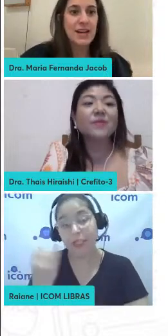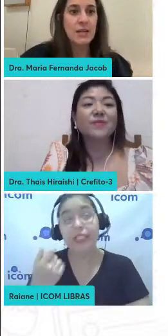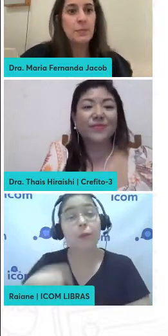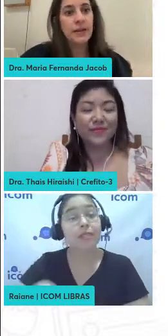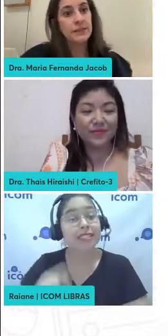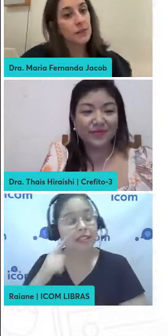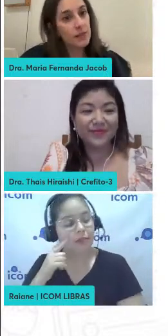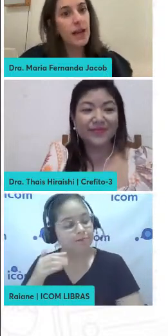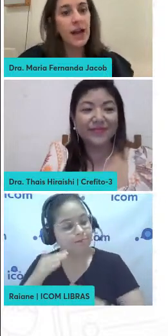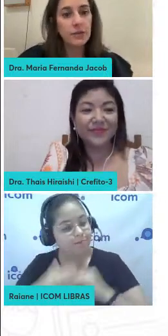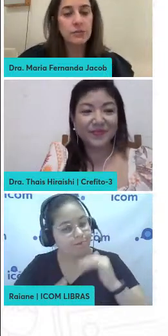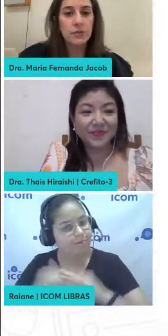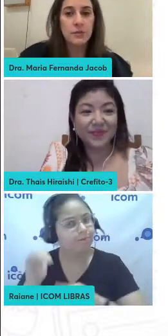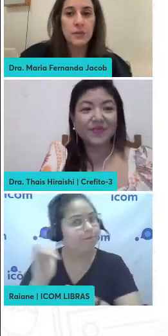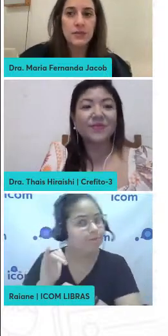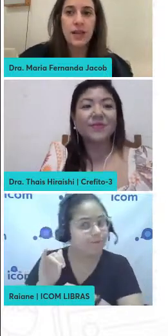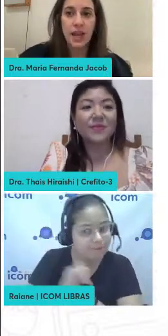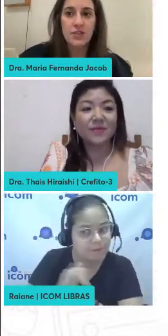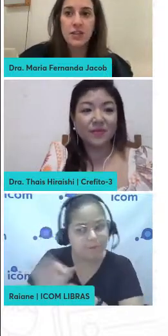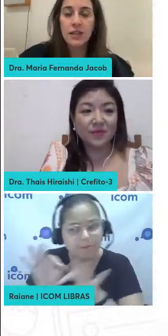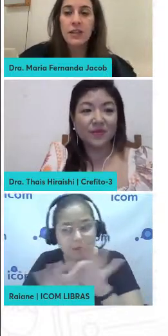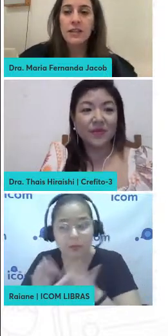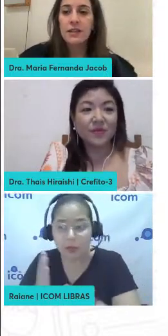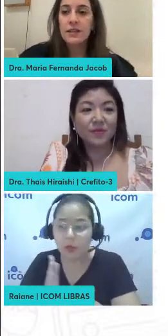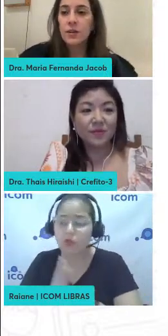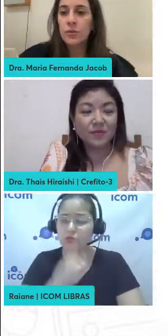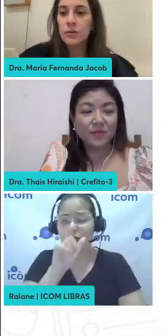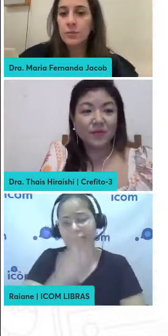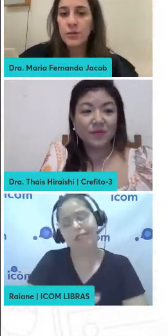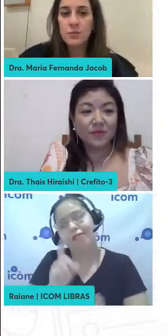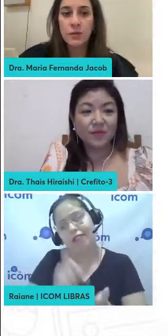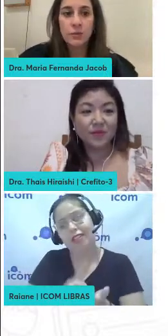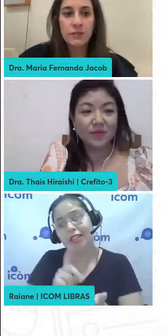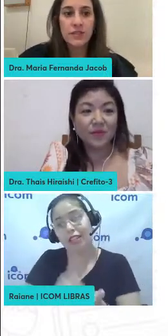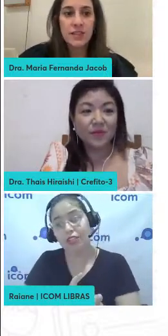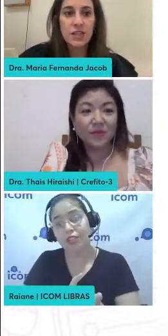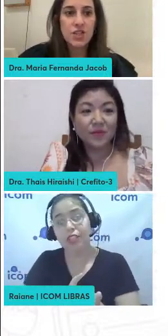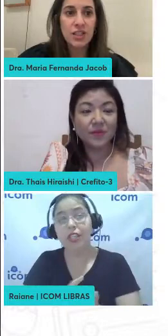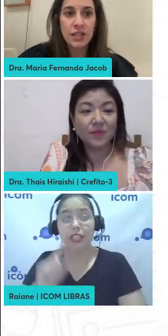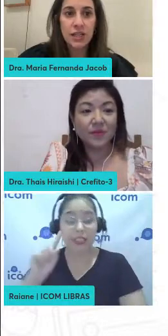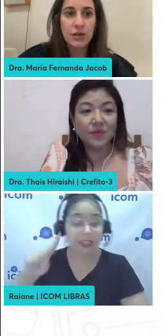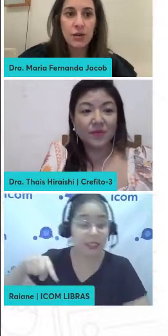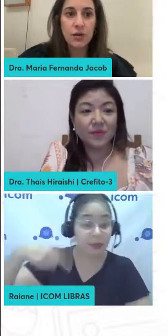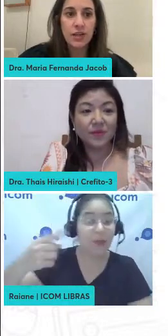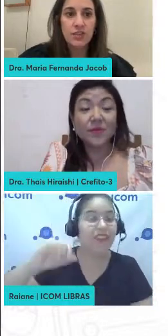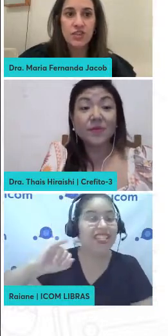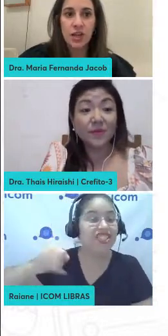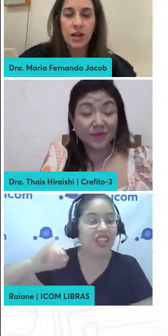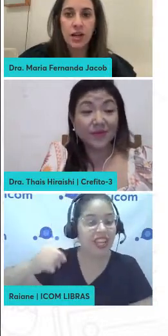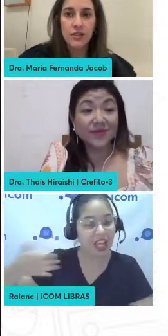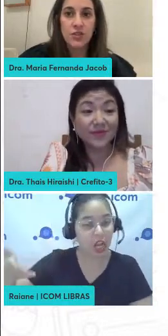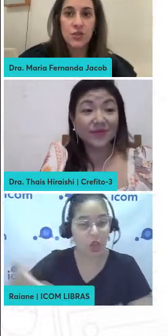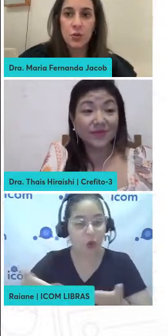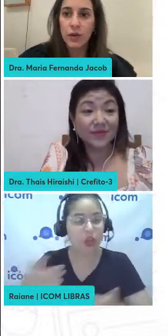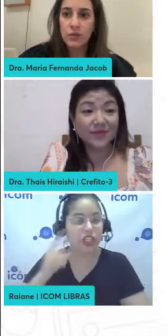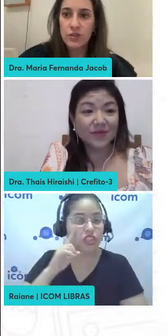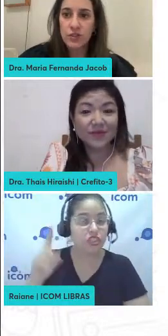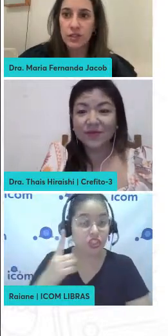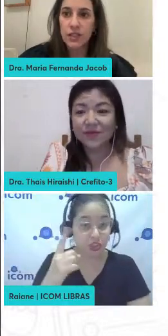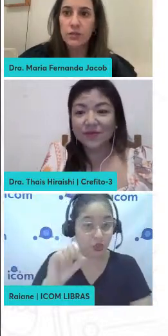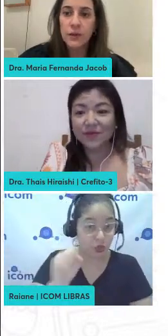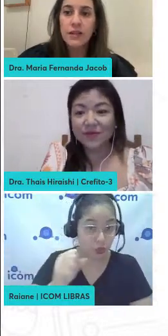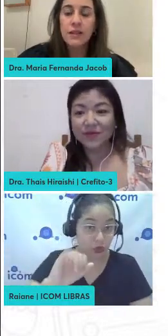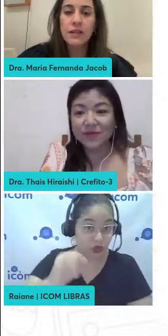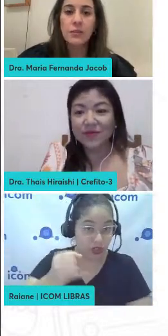sabedoria aí para não errar com o nosso paciente. Então, a próxima turma vai ser em janeiro, agora, dia 18